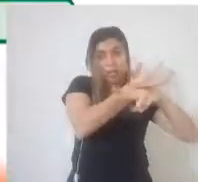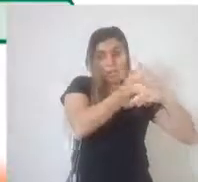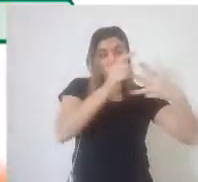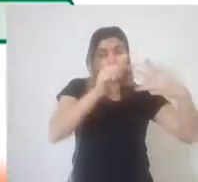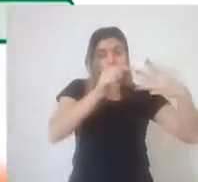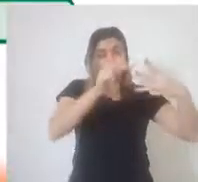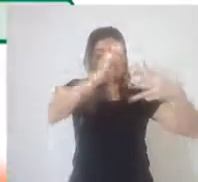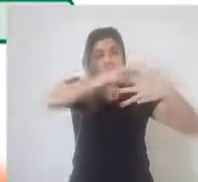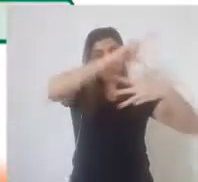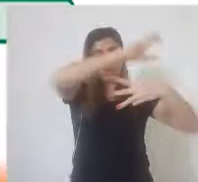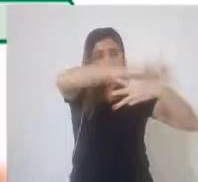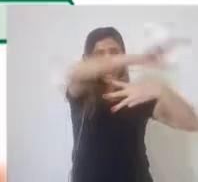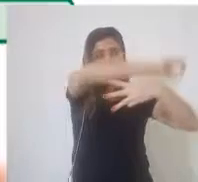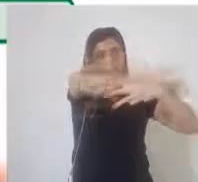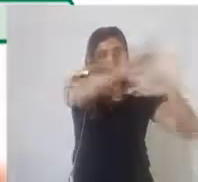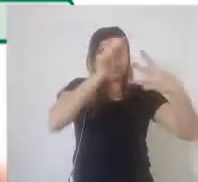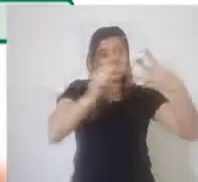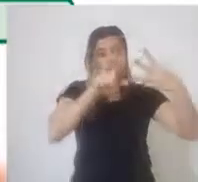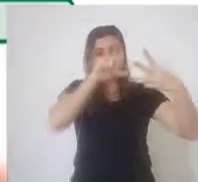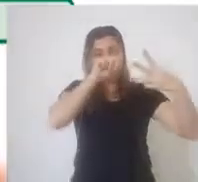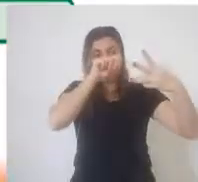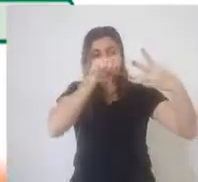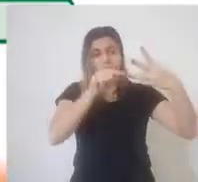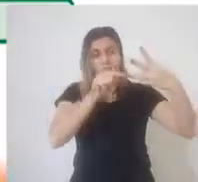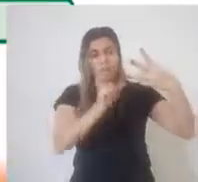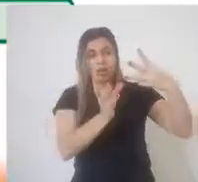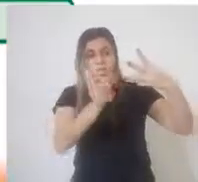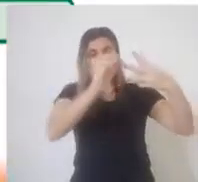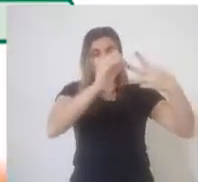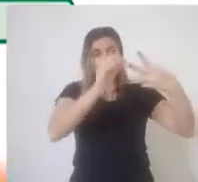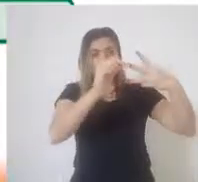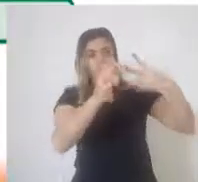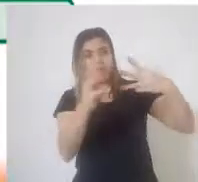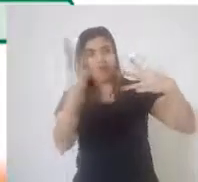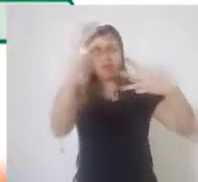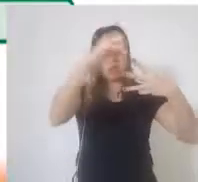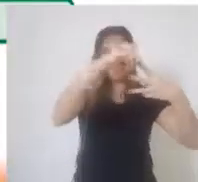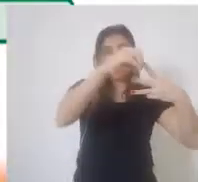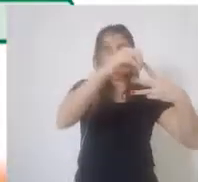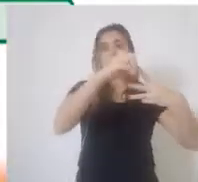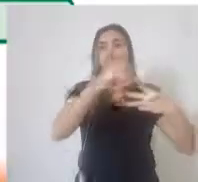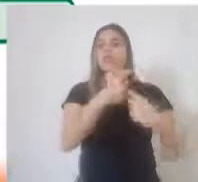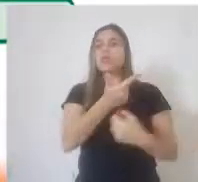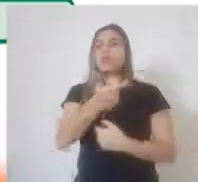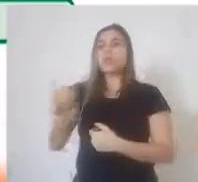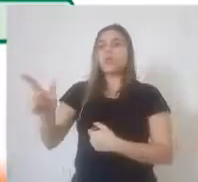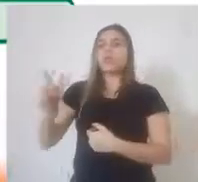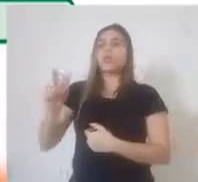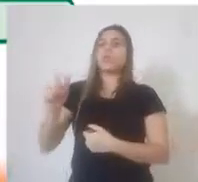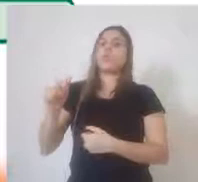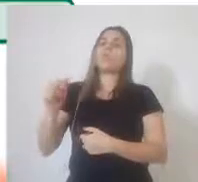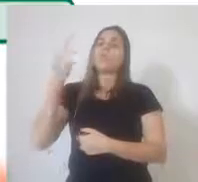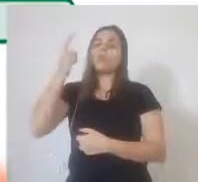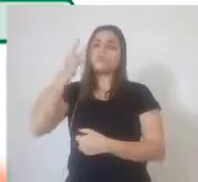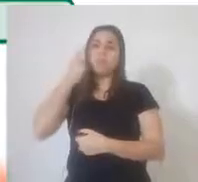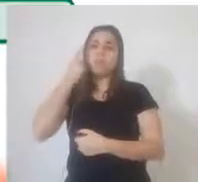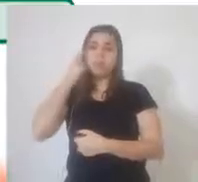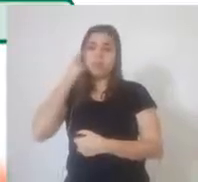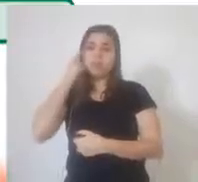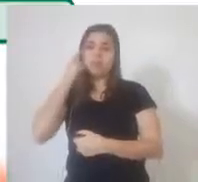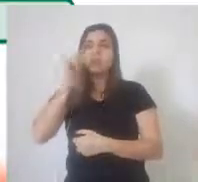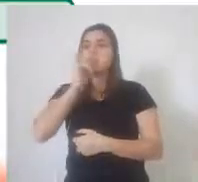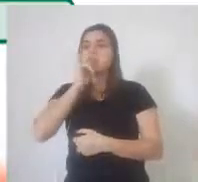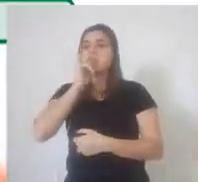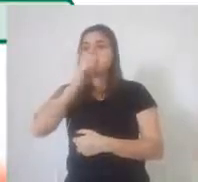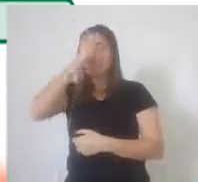alfafa, servindo de alimento para 1 tonelada de bezerro, servindo de alimento para 47